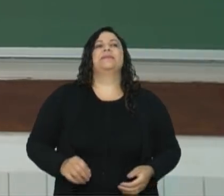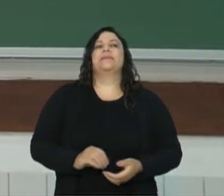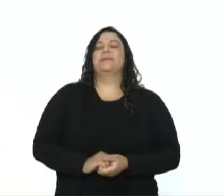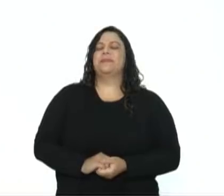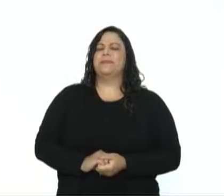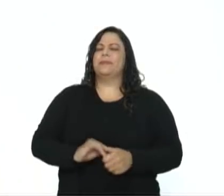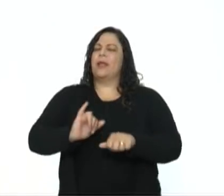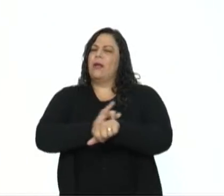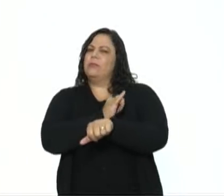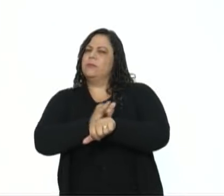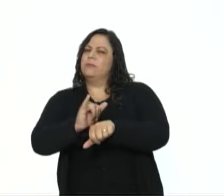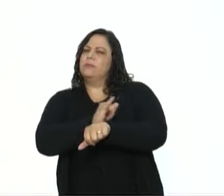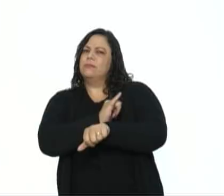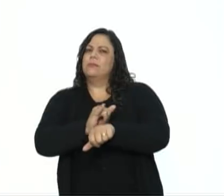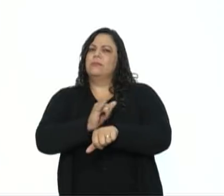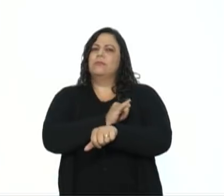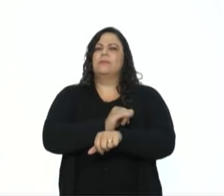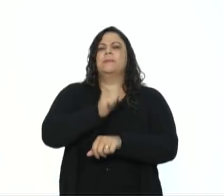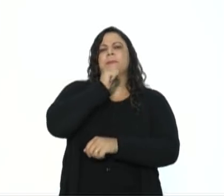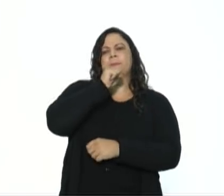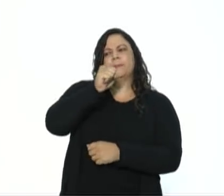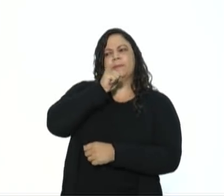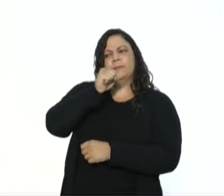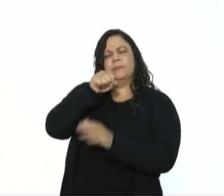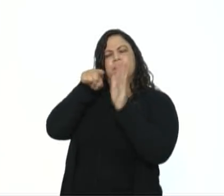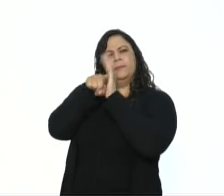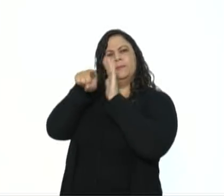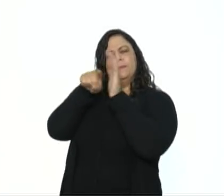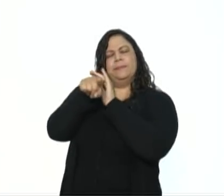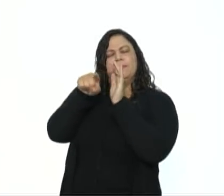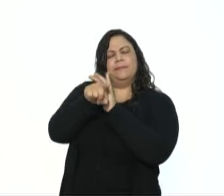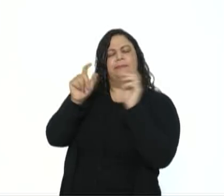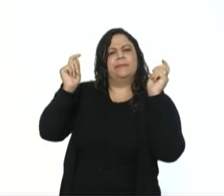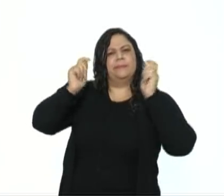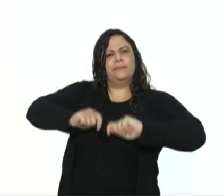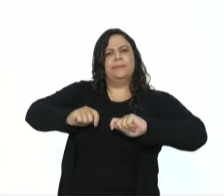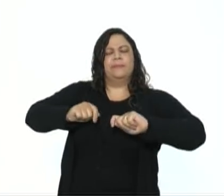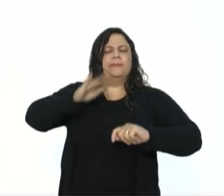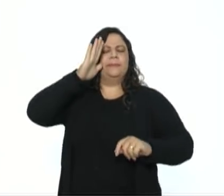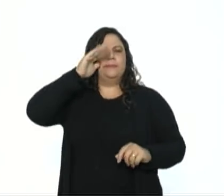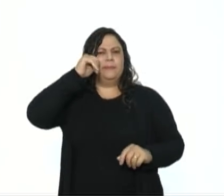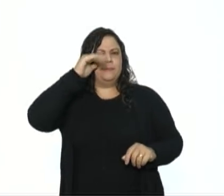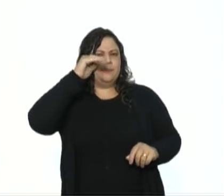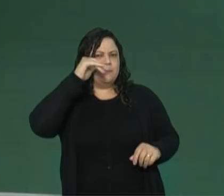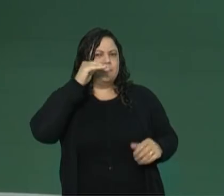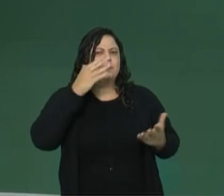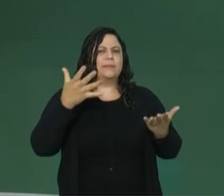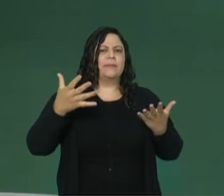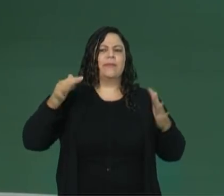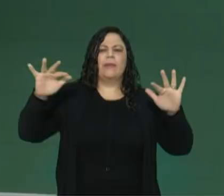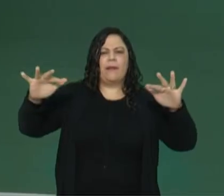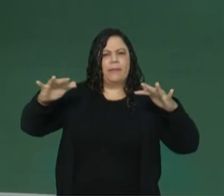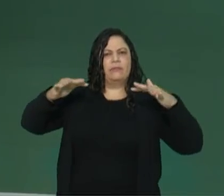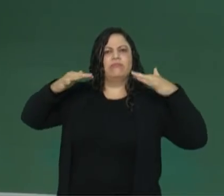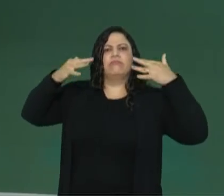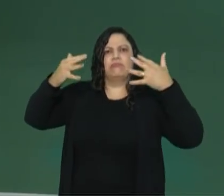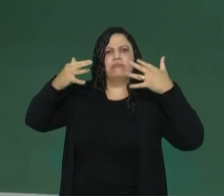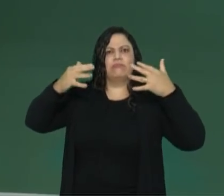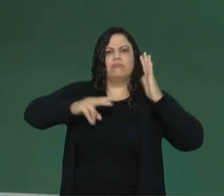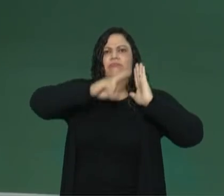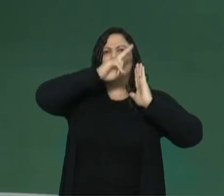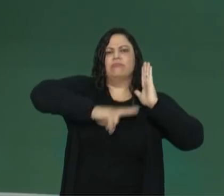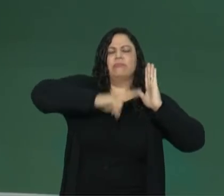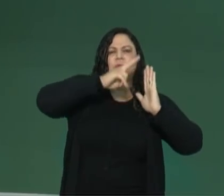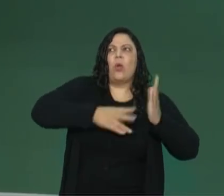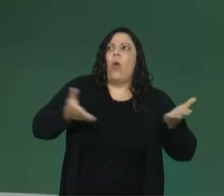Uma estratégia do repórter é construir curiosidade para atrair o leitor, gente. Hoje, mais do que nunca, é